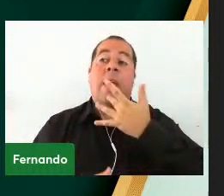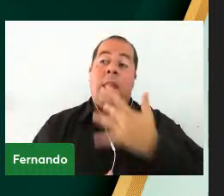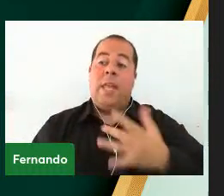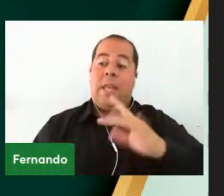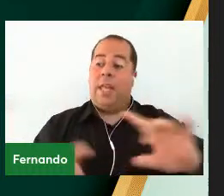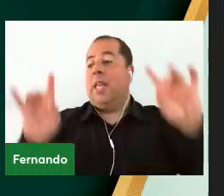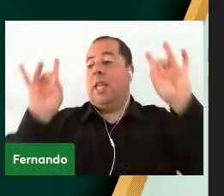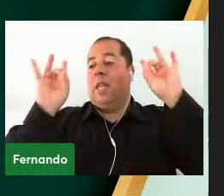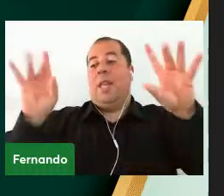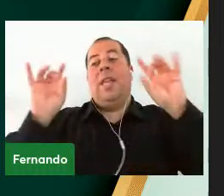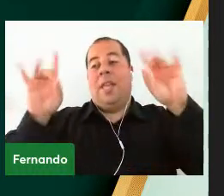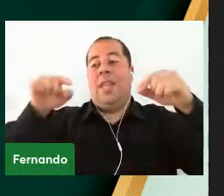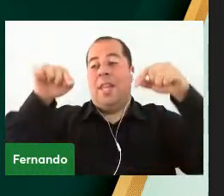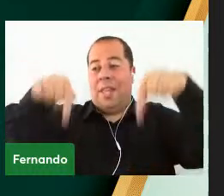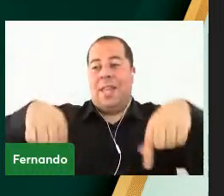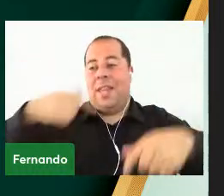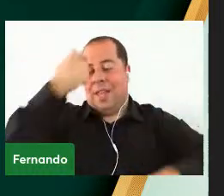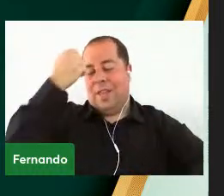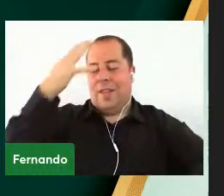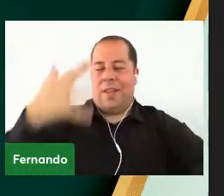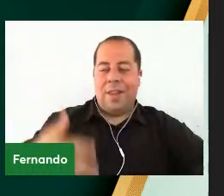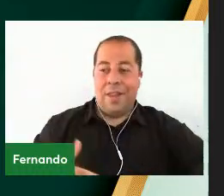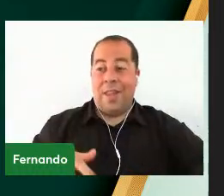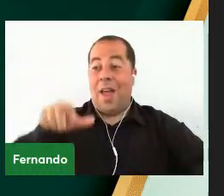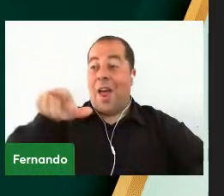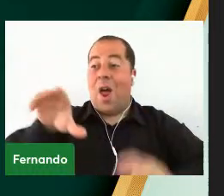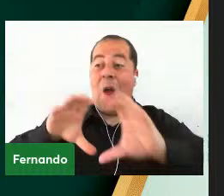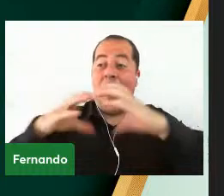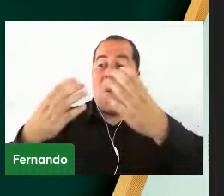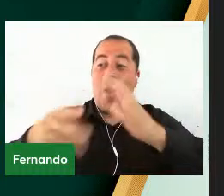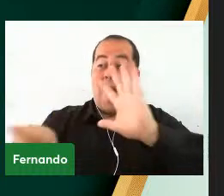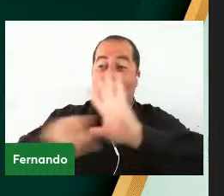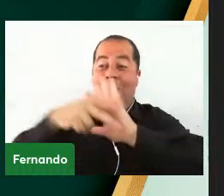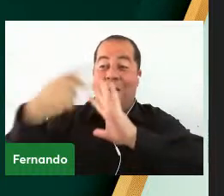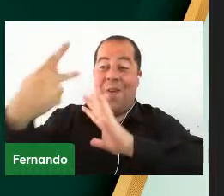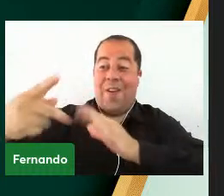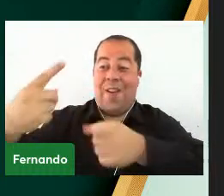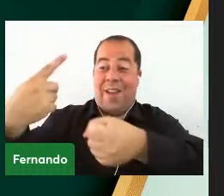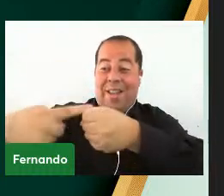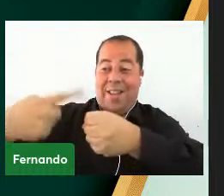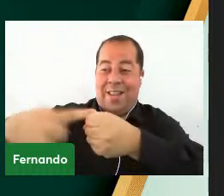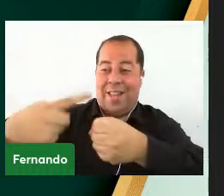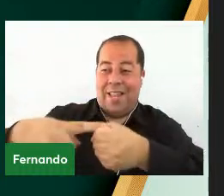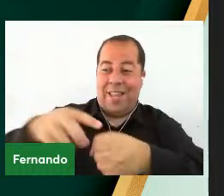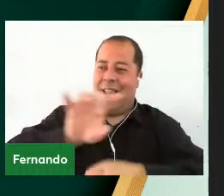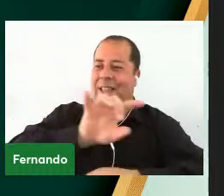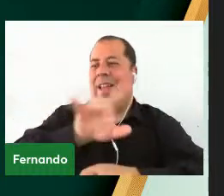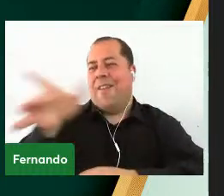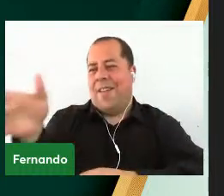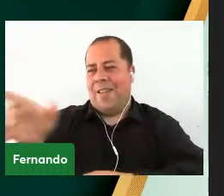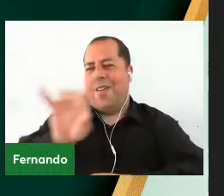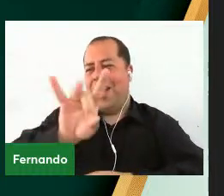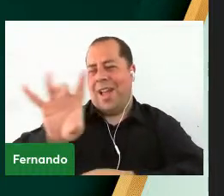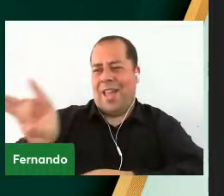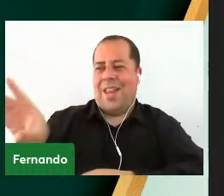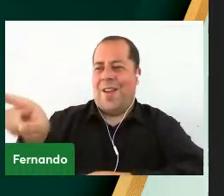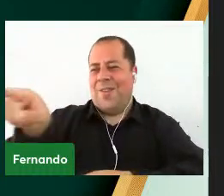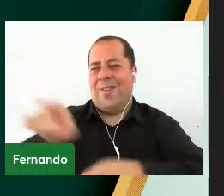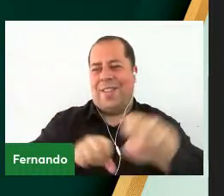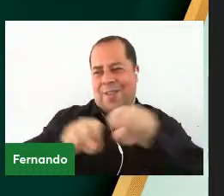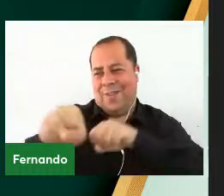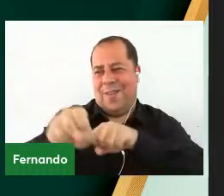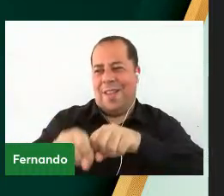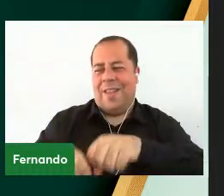nossa universidade, para a comunidade de Dom Pedrito e para cada um de nossos formandos. É um momento